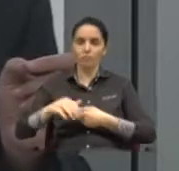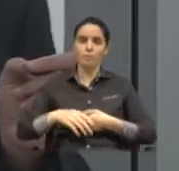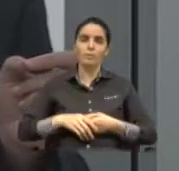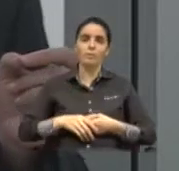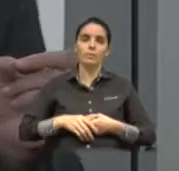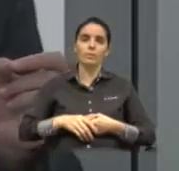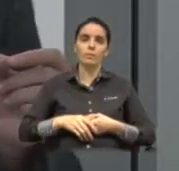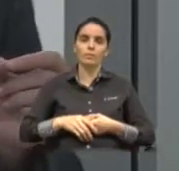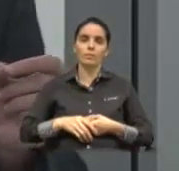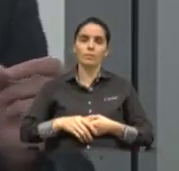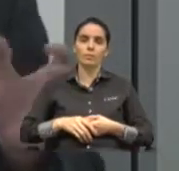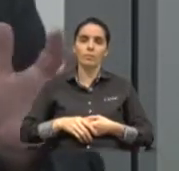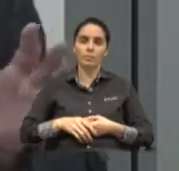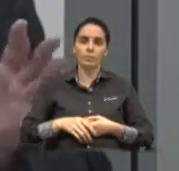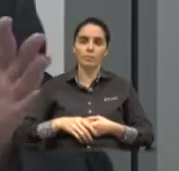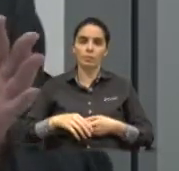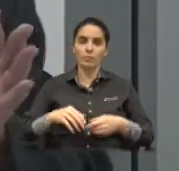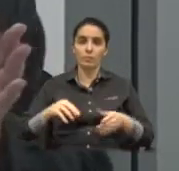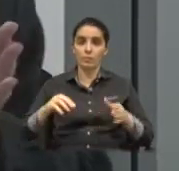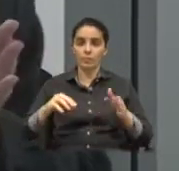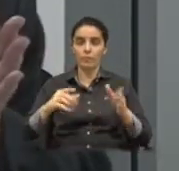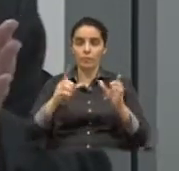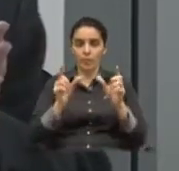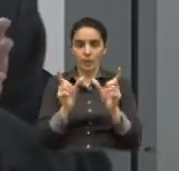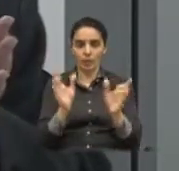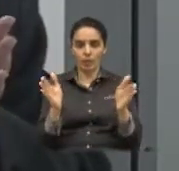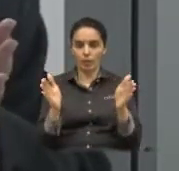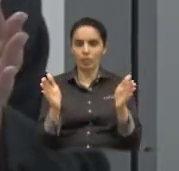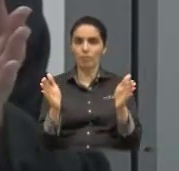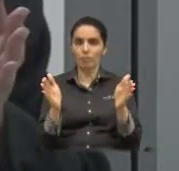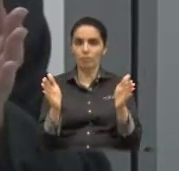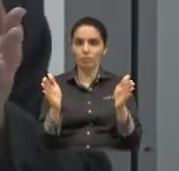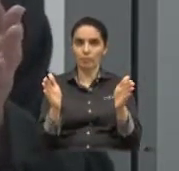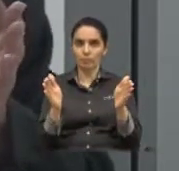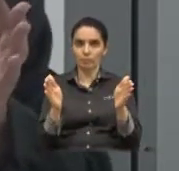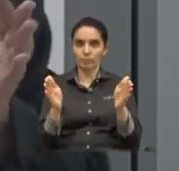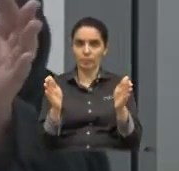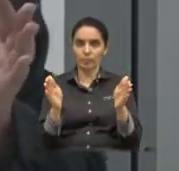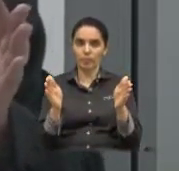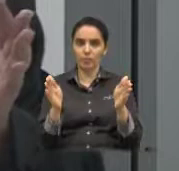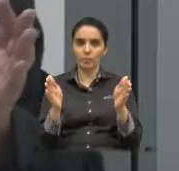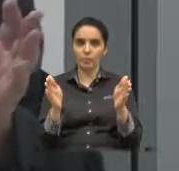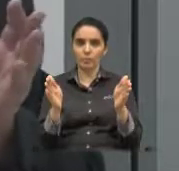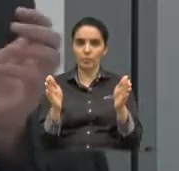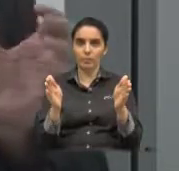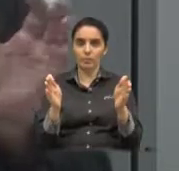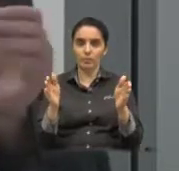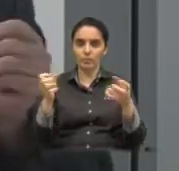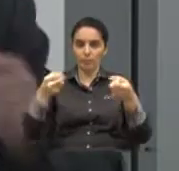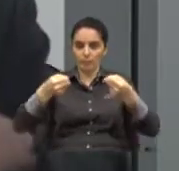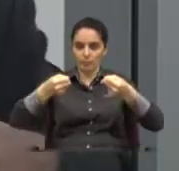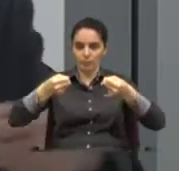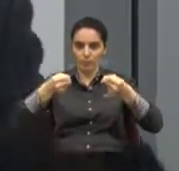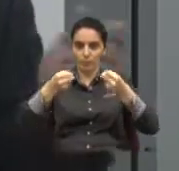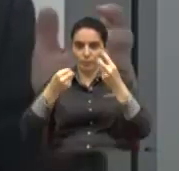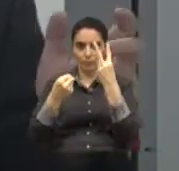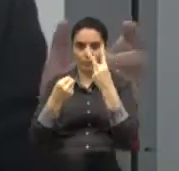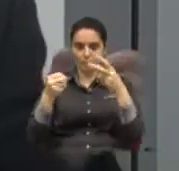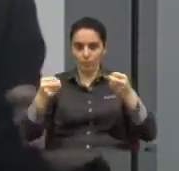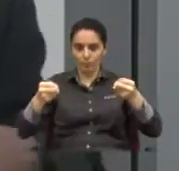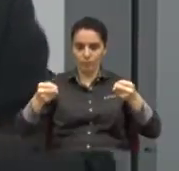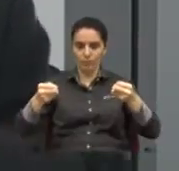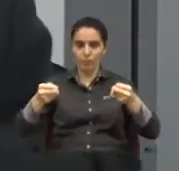externo automático. Ele é um aparelhinho, é uma bateriazinha desse tamanho, com duas pás, né, você tem uma